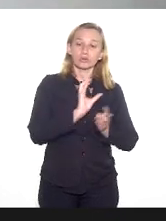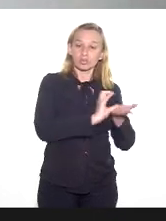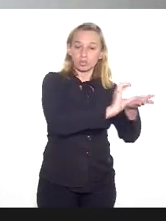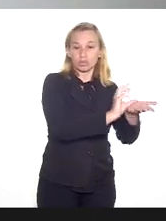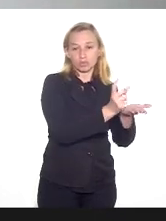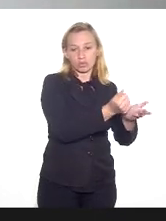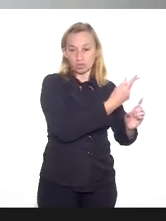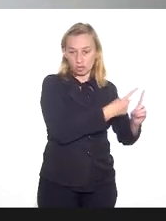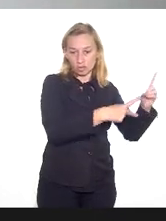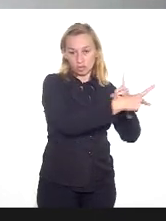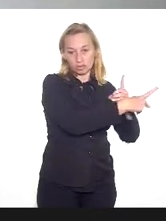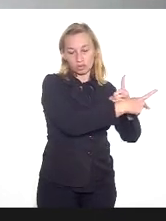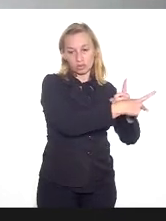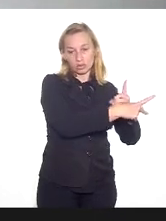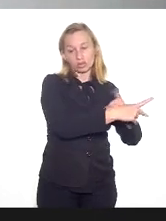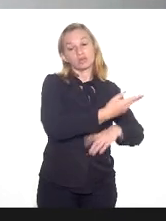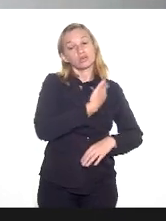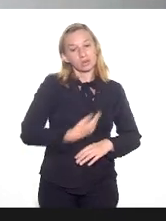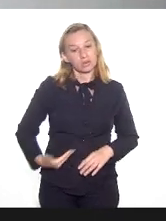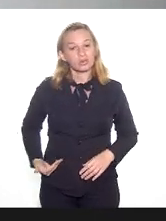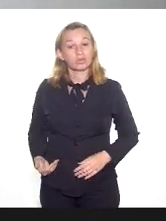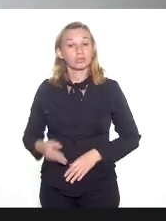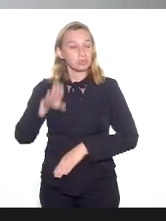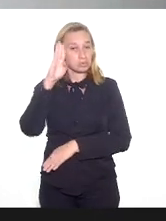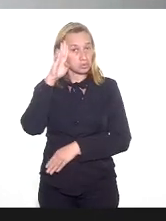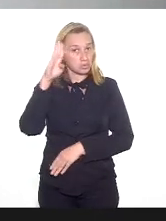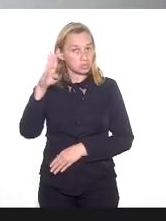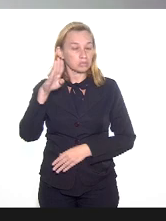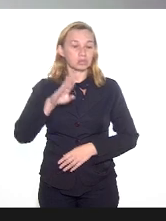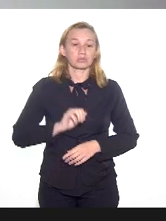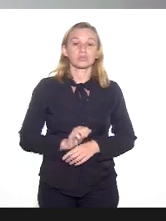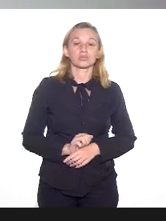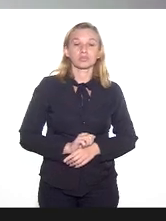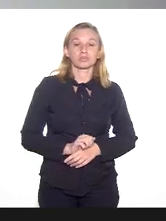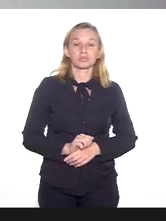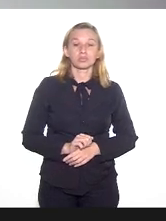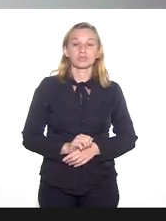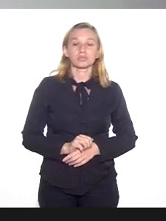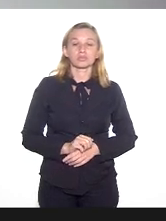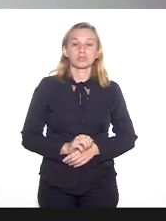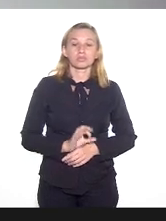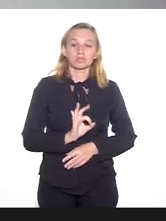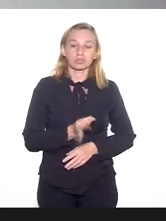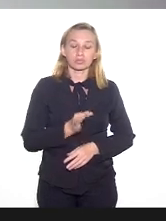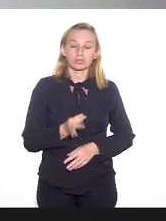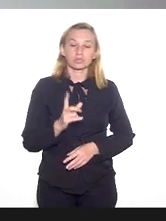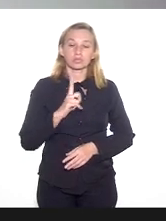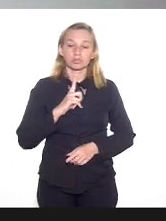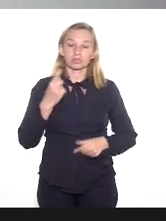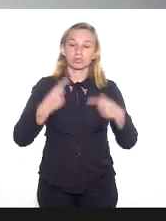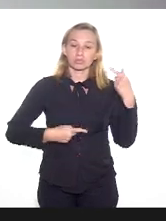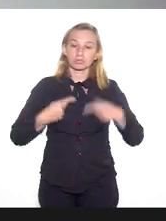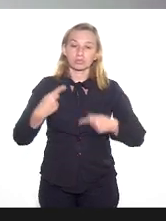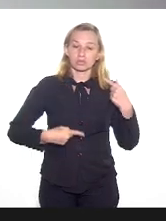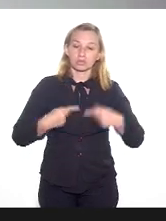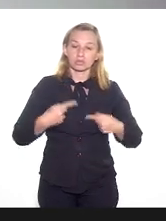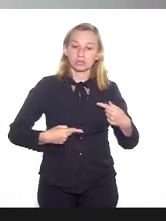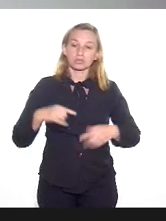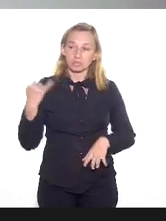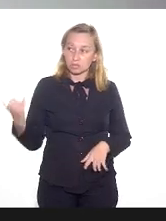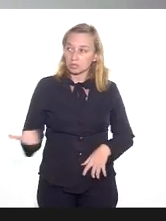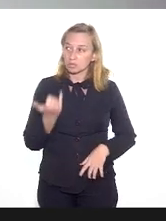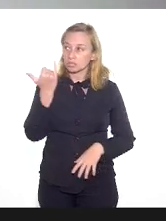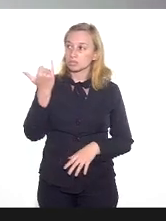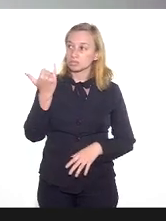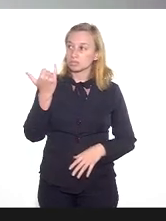que compõem a Previdência Pública é fundamental para que a gente garanta essa política tão